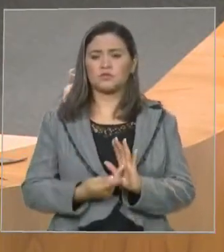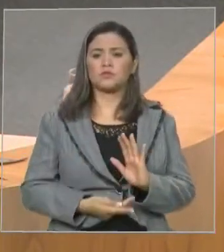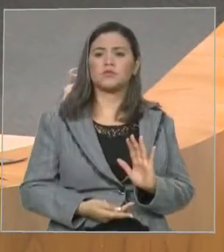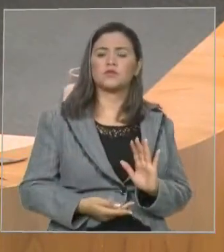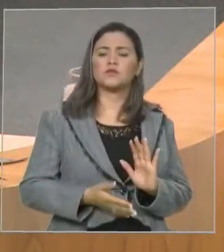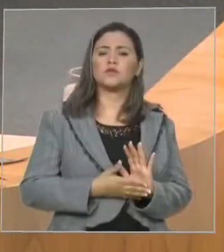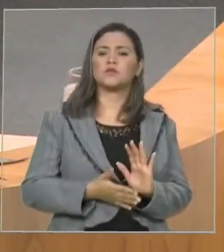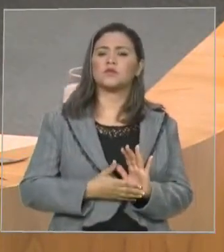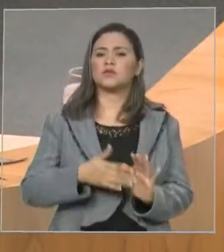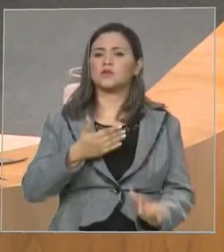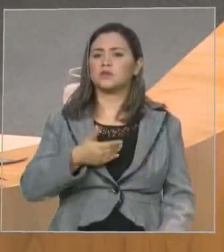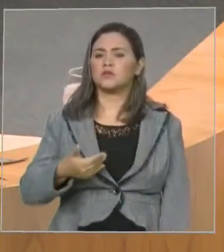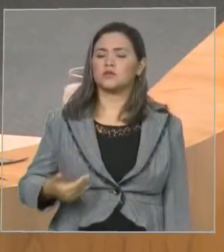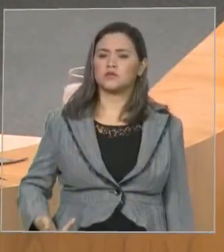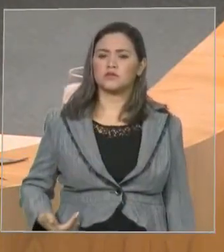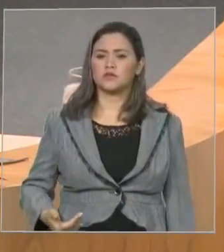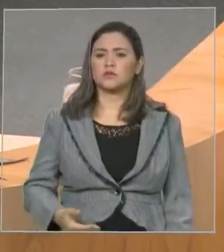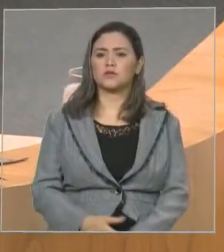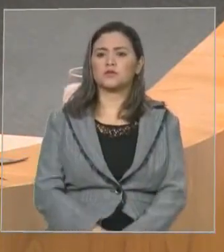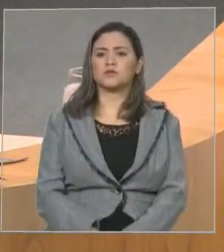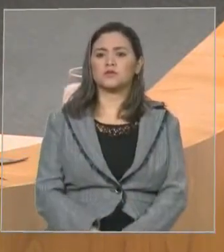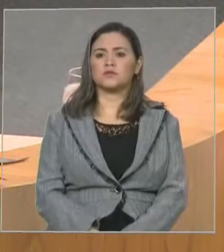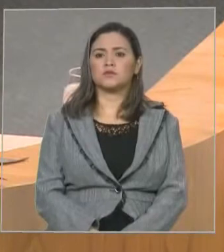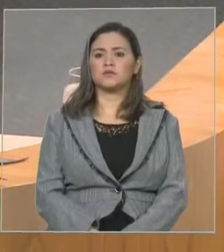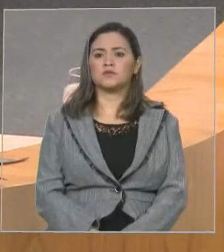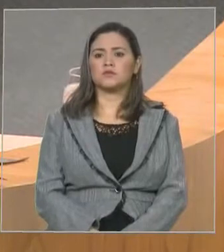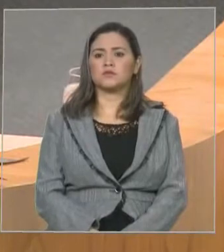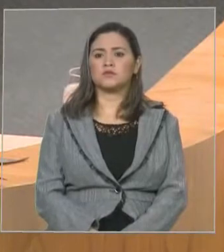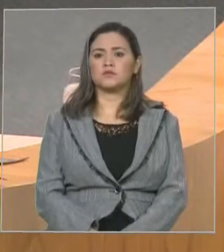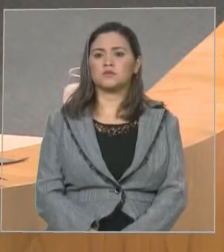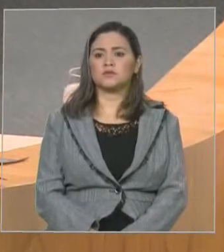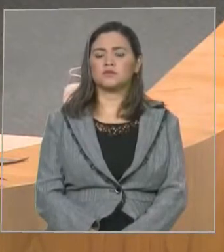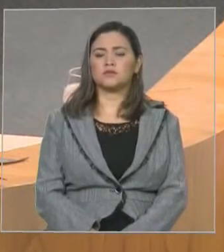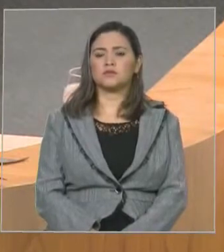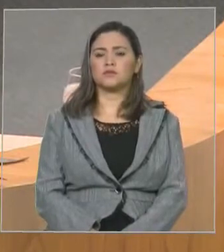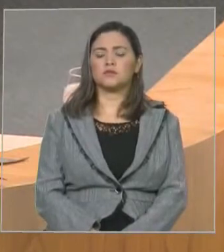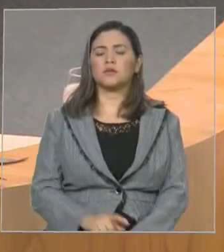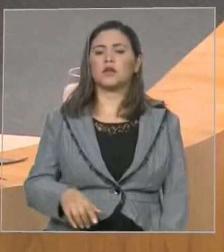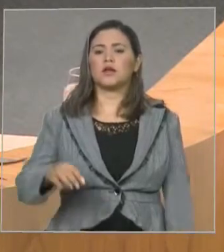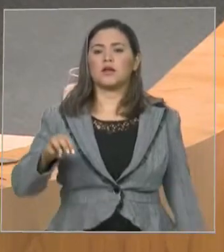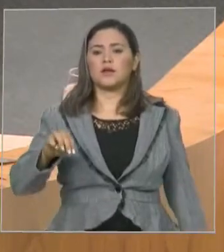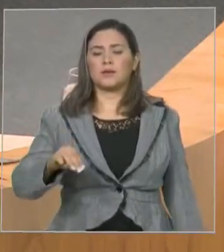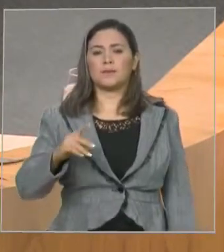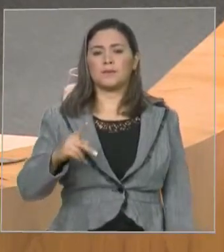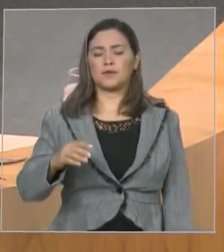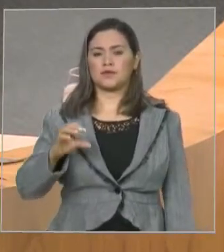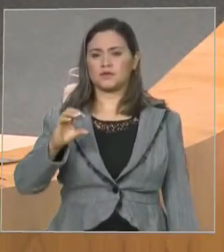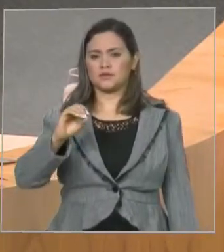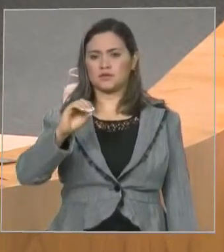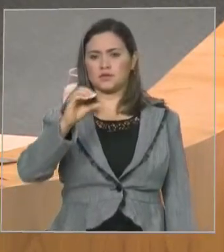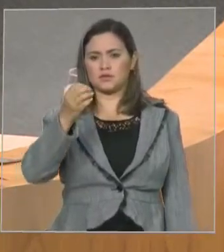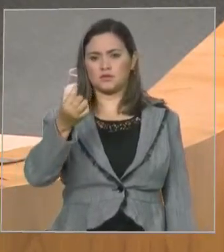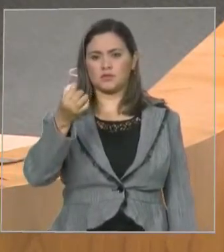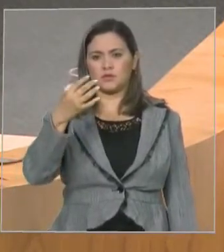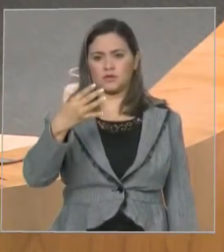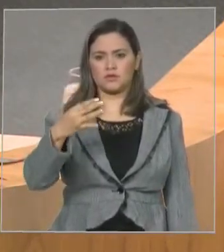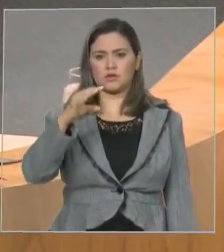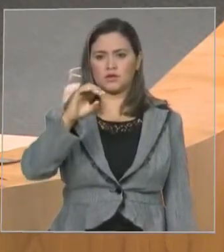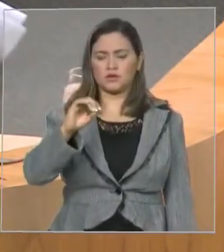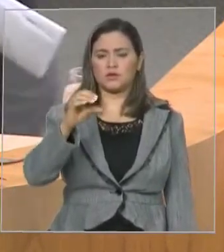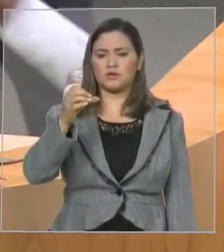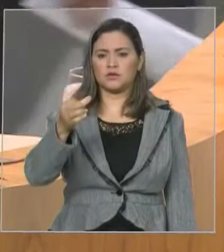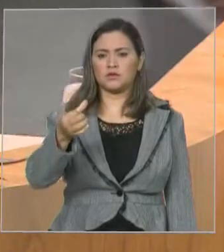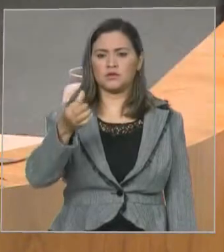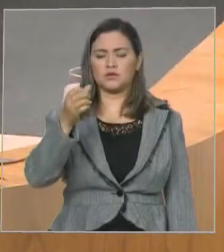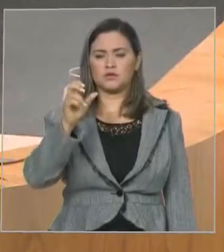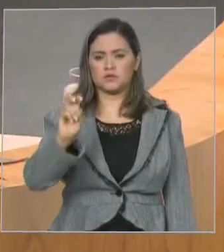governo, só para concluir, senhor presidente, que são as medidas provisórias 064 e 065, que vai ser, deve ser apreciado